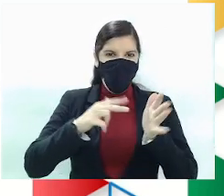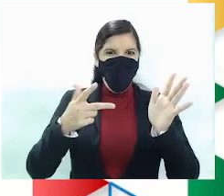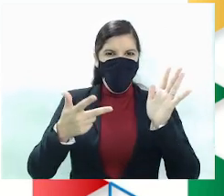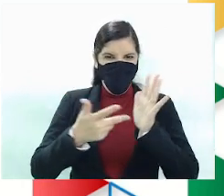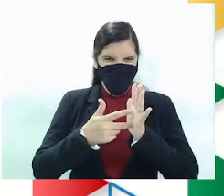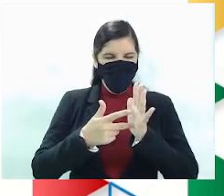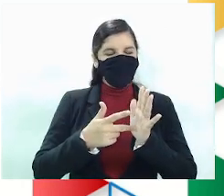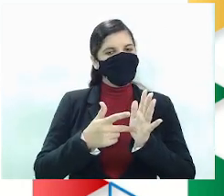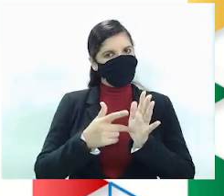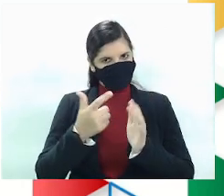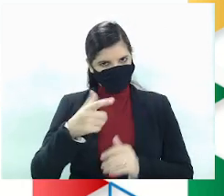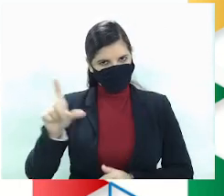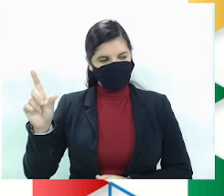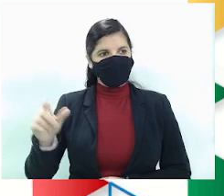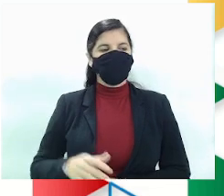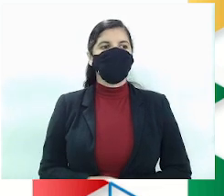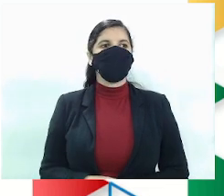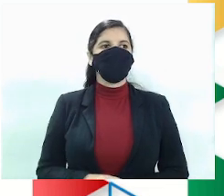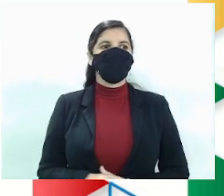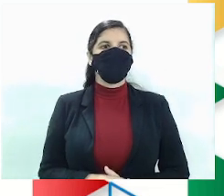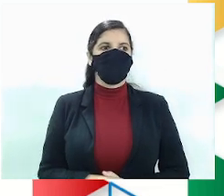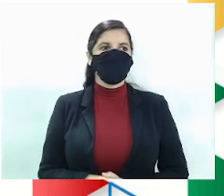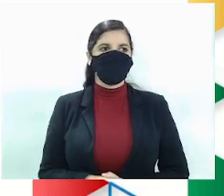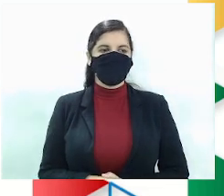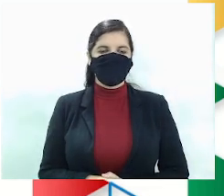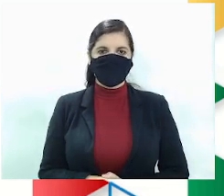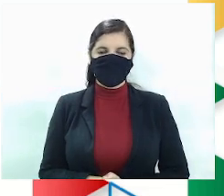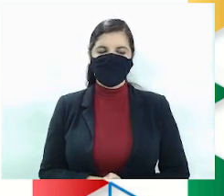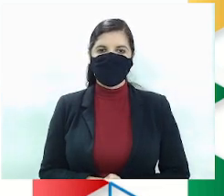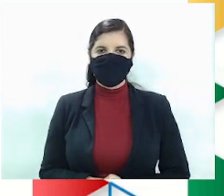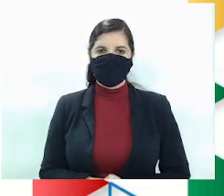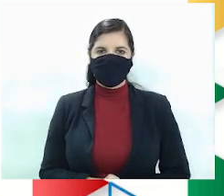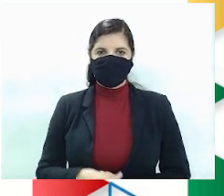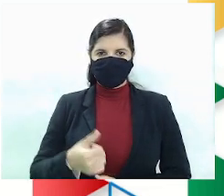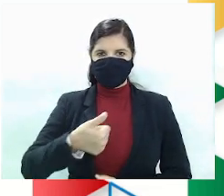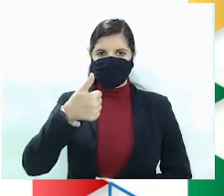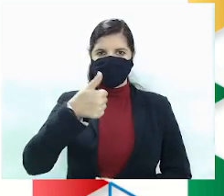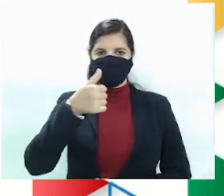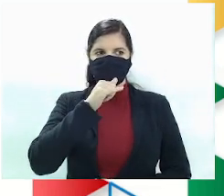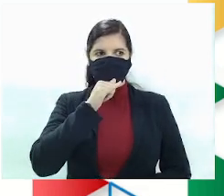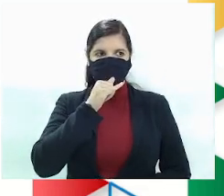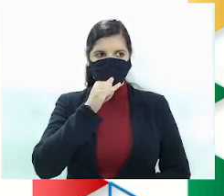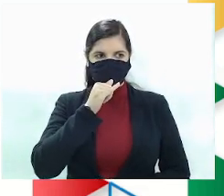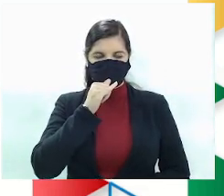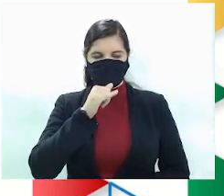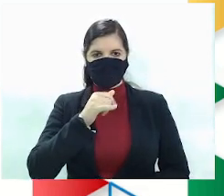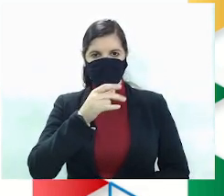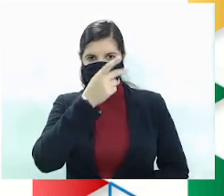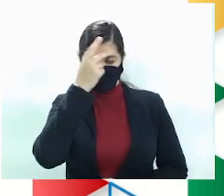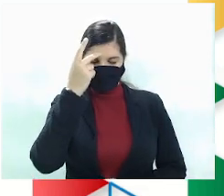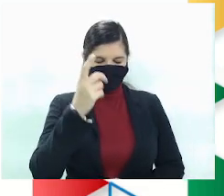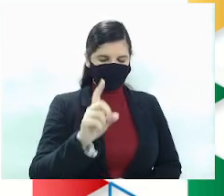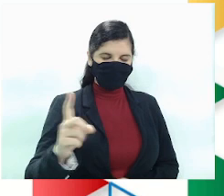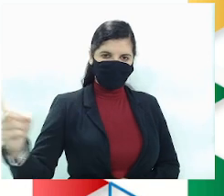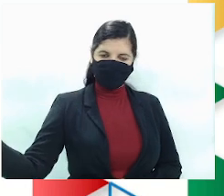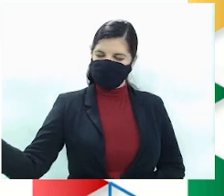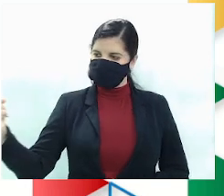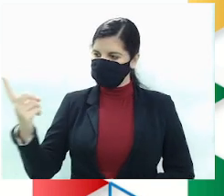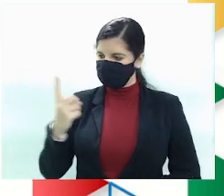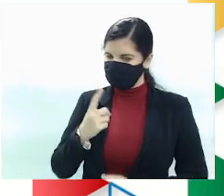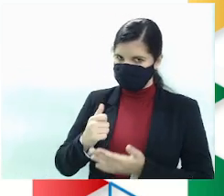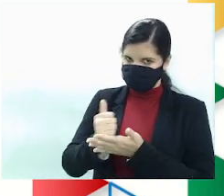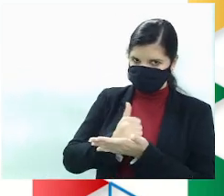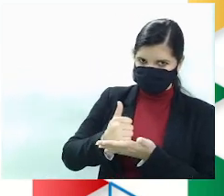certo? Então, vamos ver aí, olha só, na tela. O primeiro exemplo diz assim: o freguês entra numa farmácia